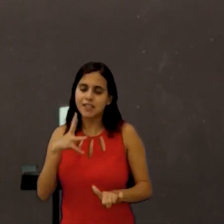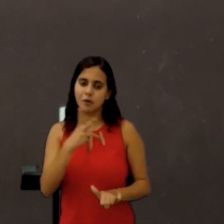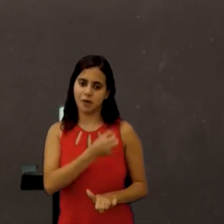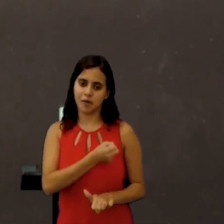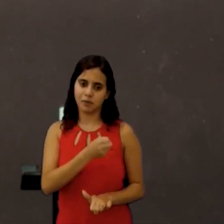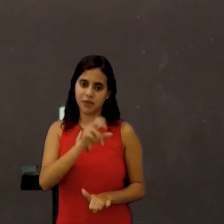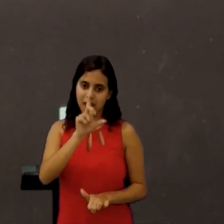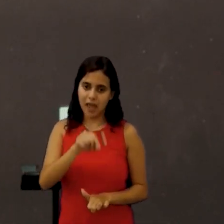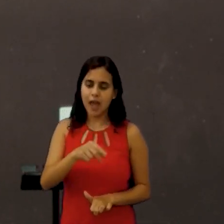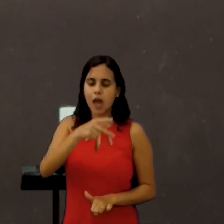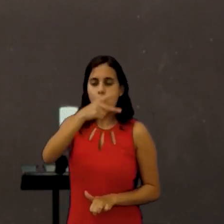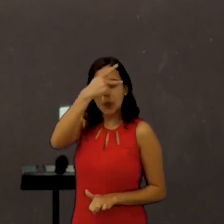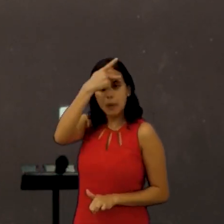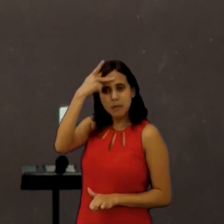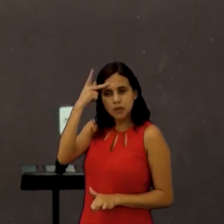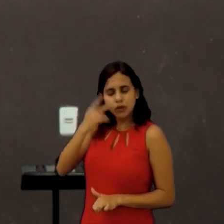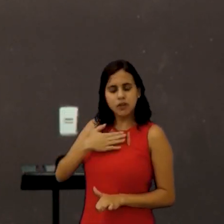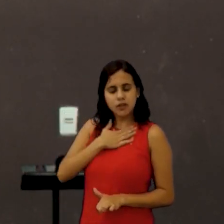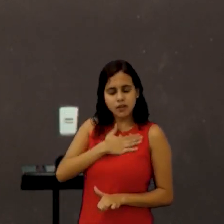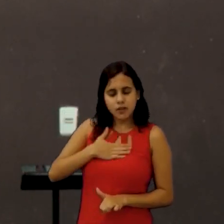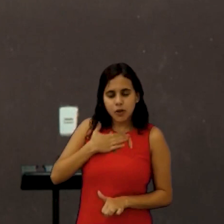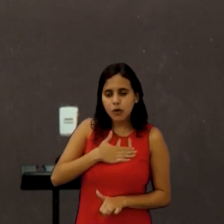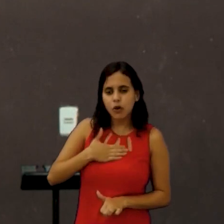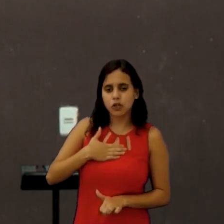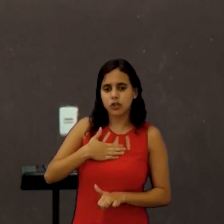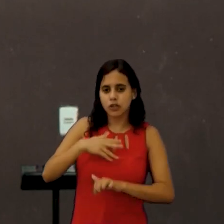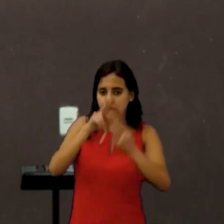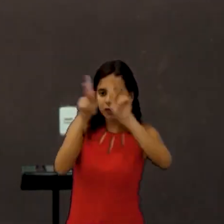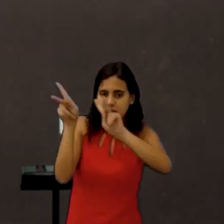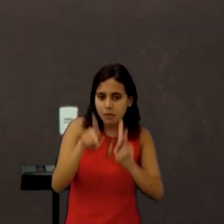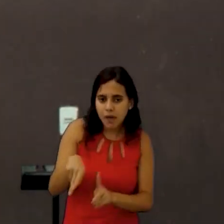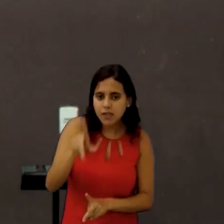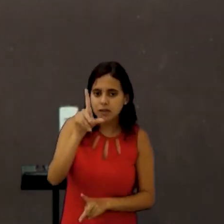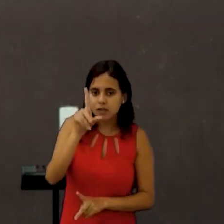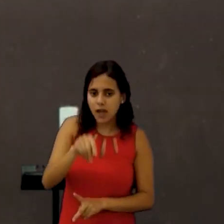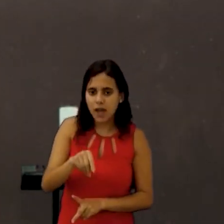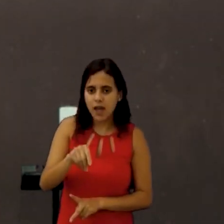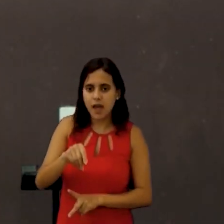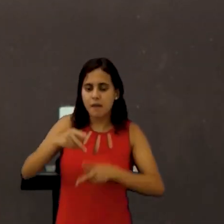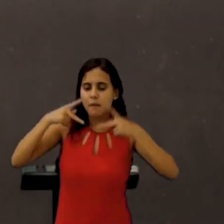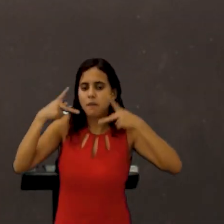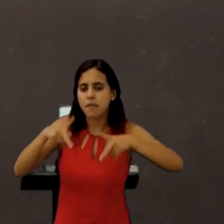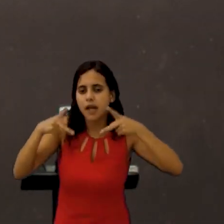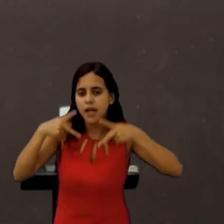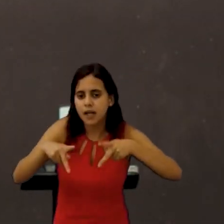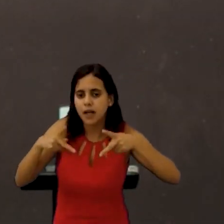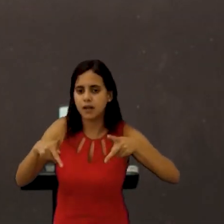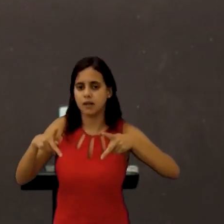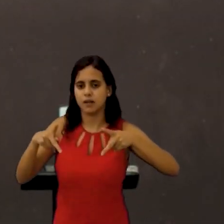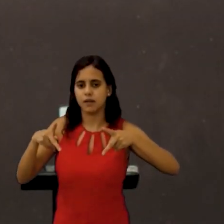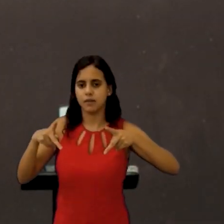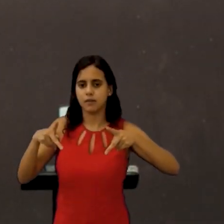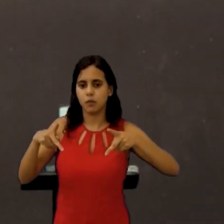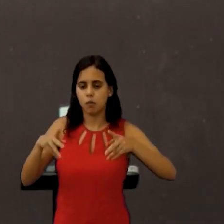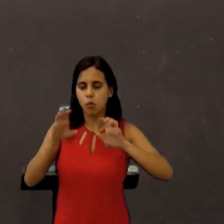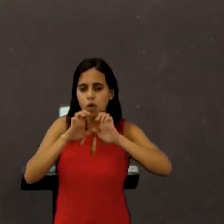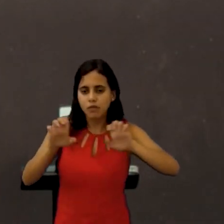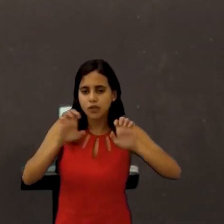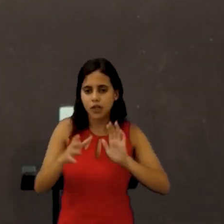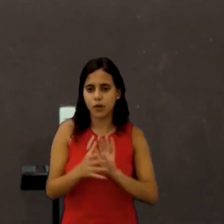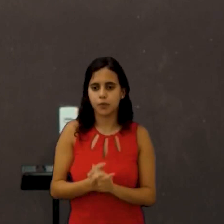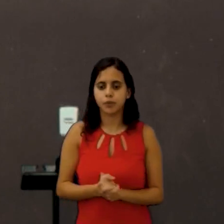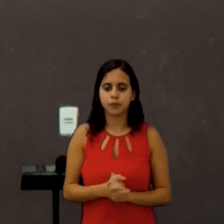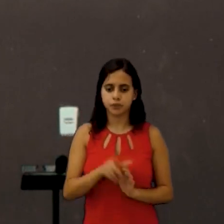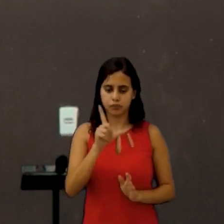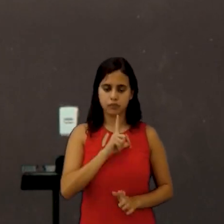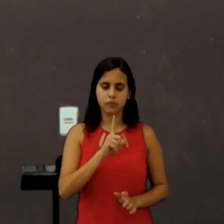ser um pregador do evangelho da paz. Ser pacificador não é ser pacifista. E aí eu quero abrir